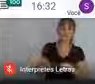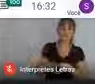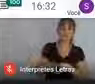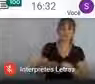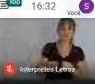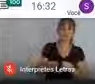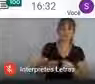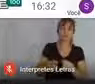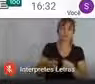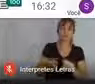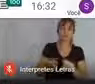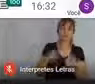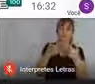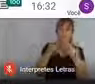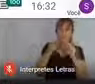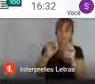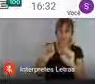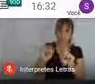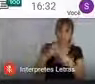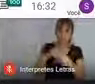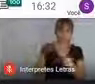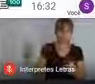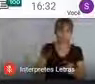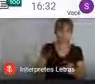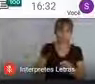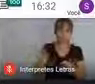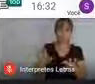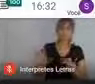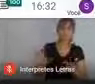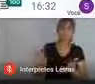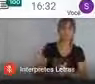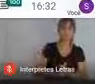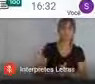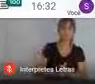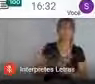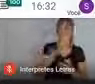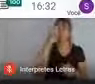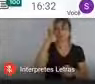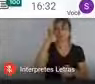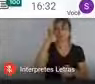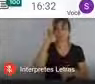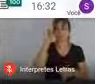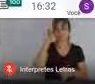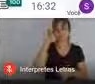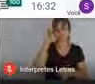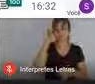extralinguísticas. Então, aquele indivíduo que fala, ele não é um indivíduo